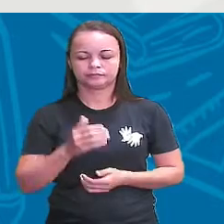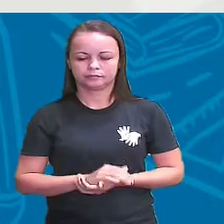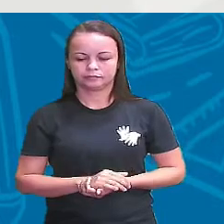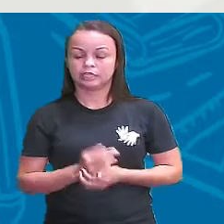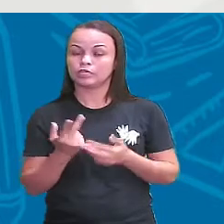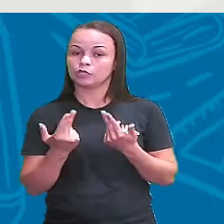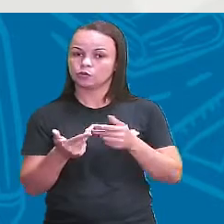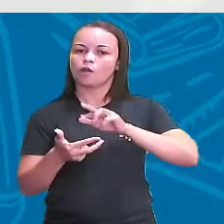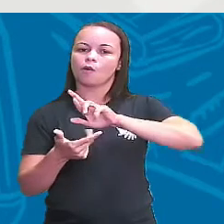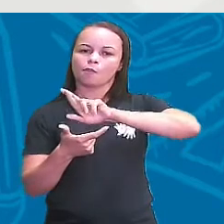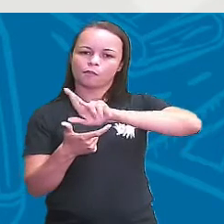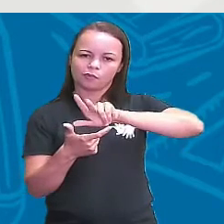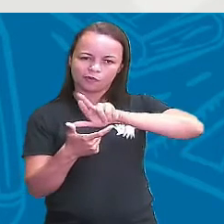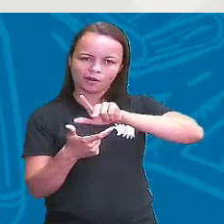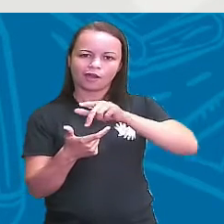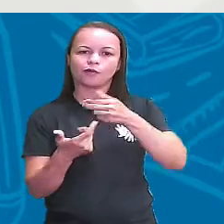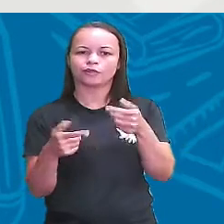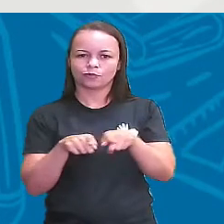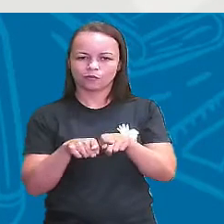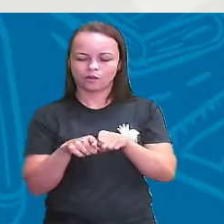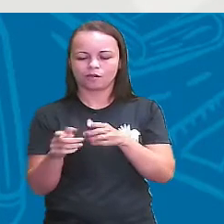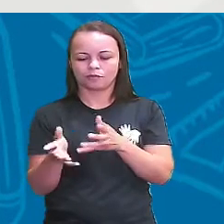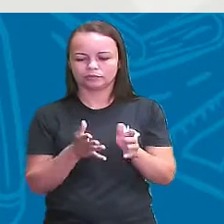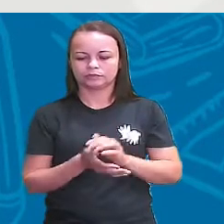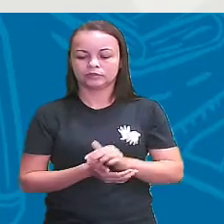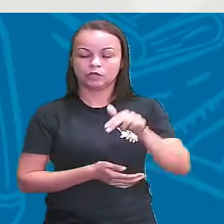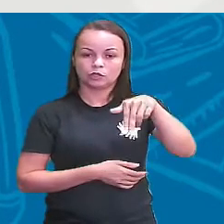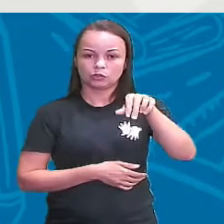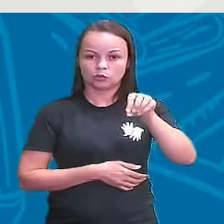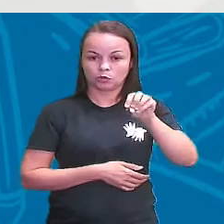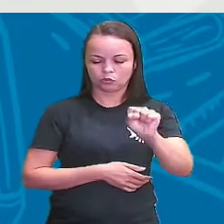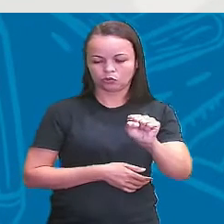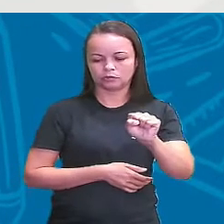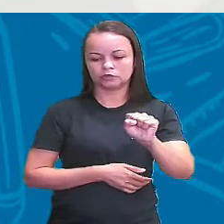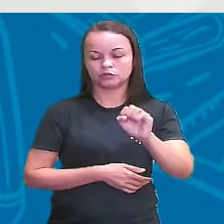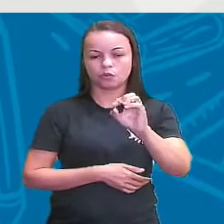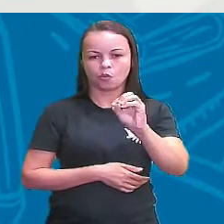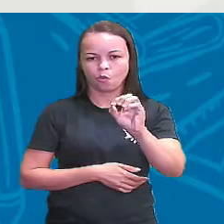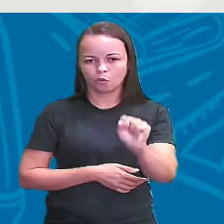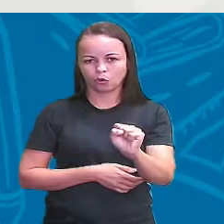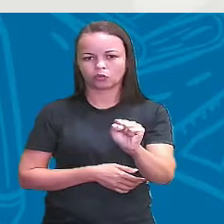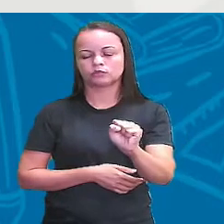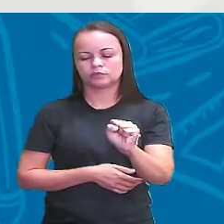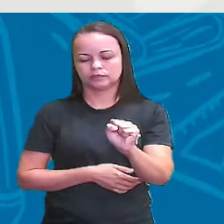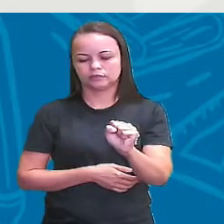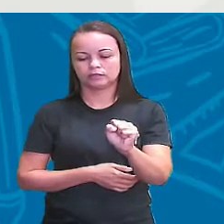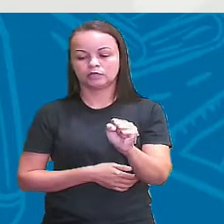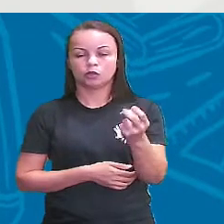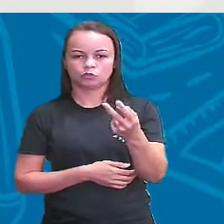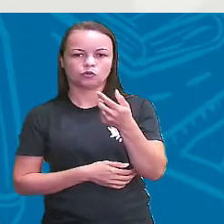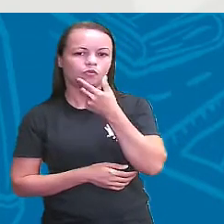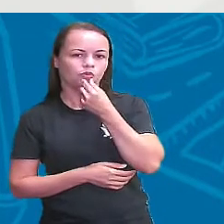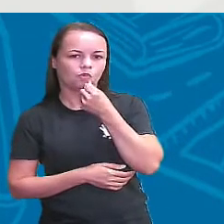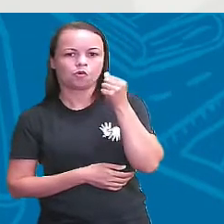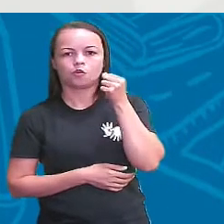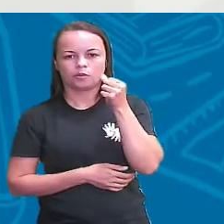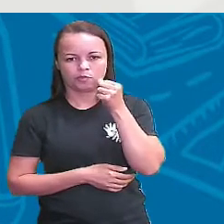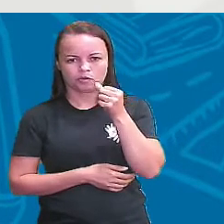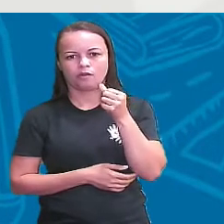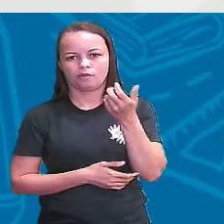Mesma coisa no plural, nos, os dois a gente usa tanto para o masculino quanto